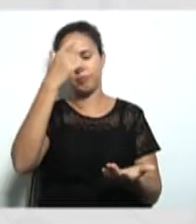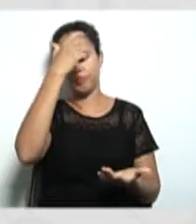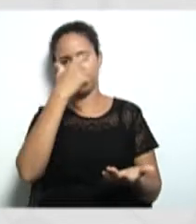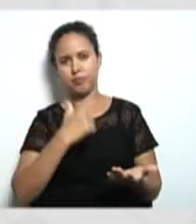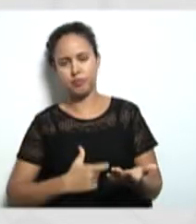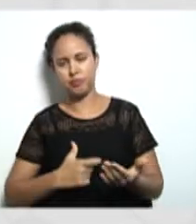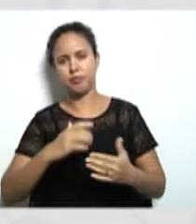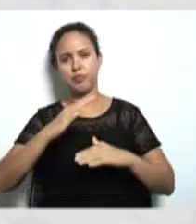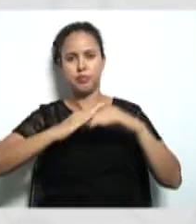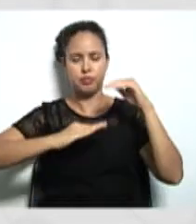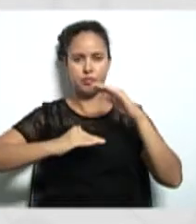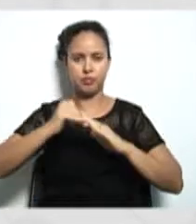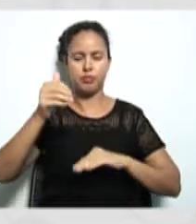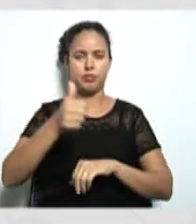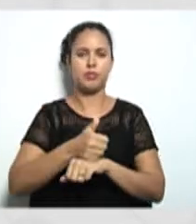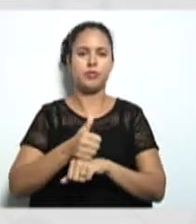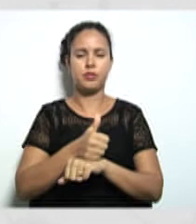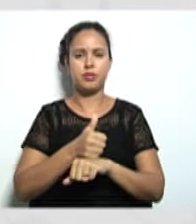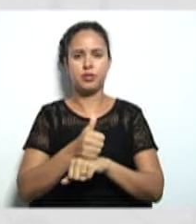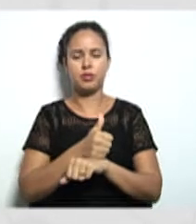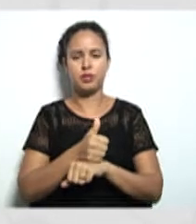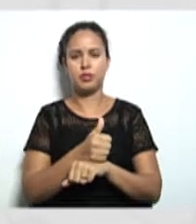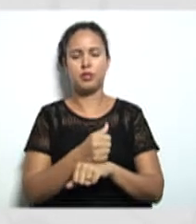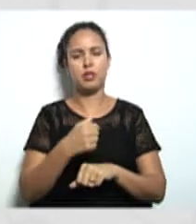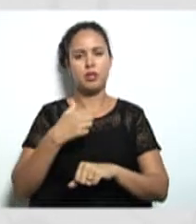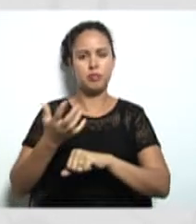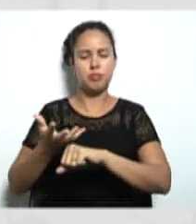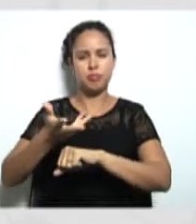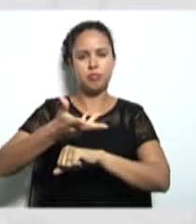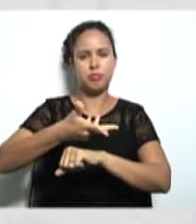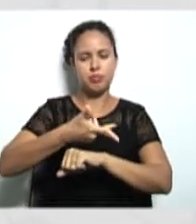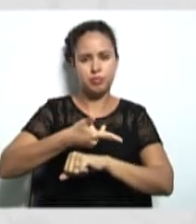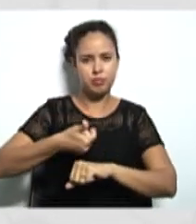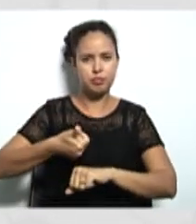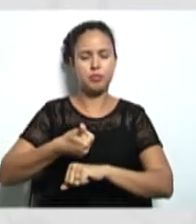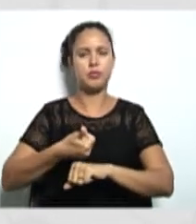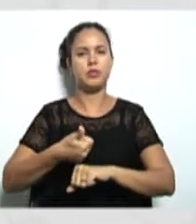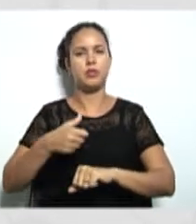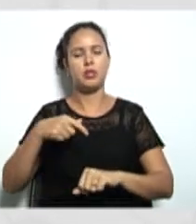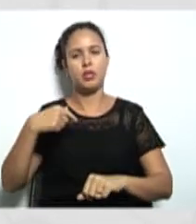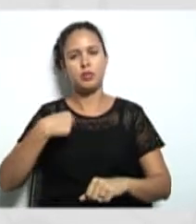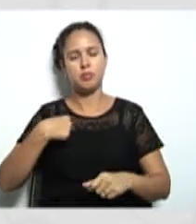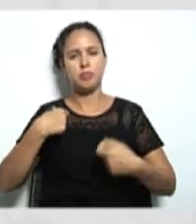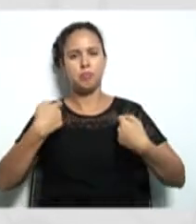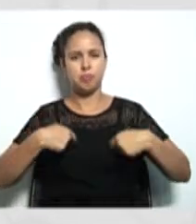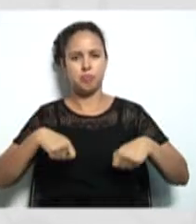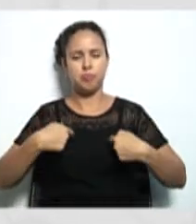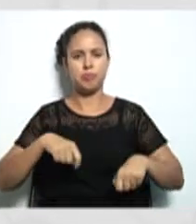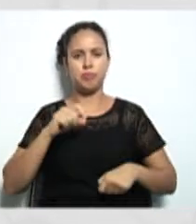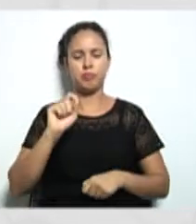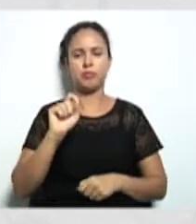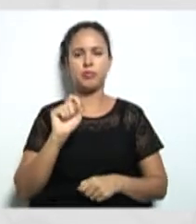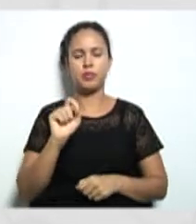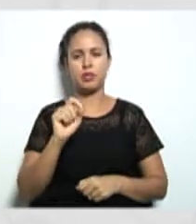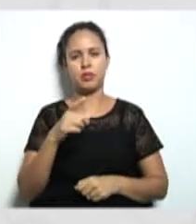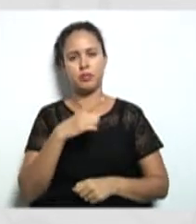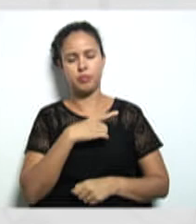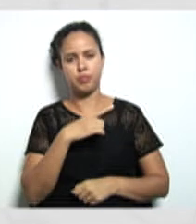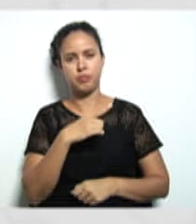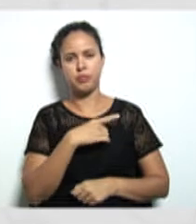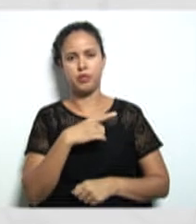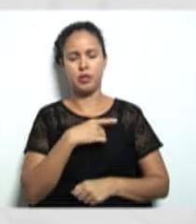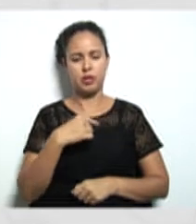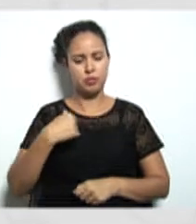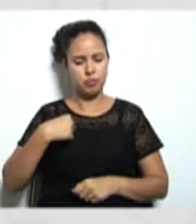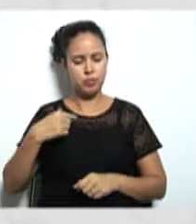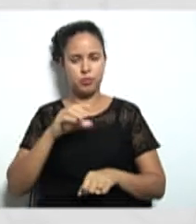perfil profissional, né? Quais são as minhas competências, as minhas habilidades, o que eu preciso ter quando eu